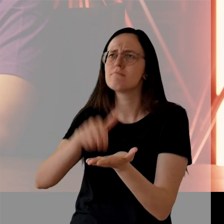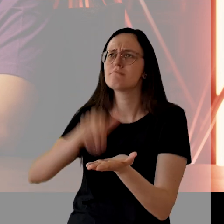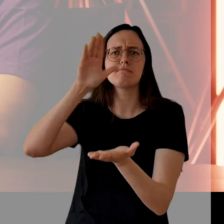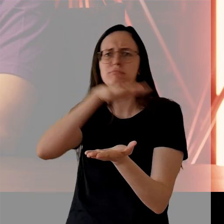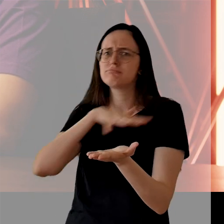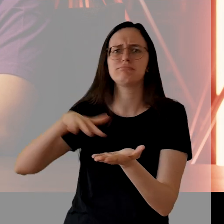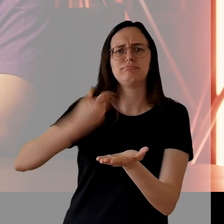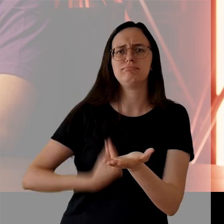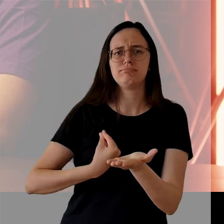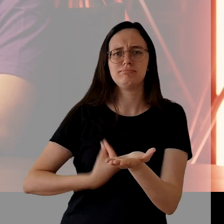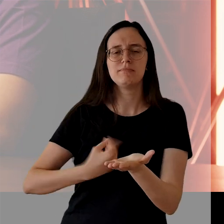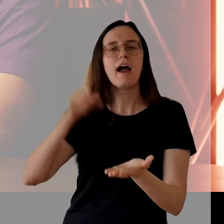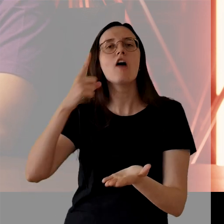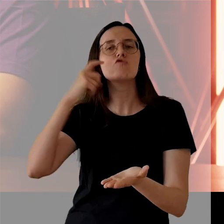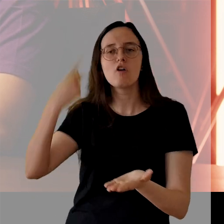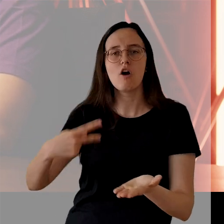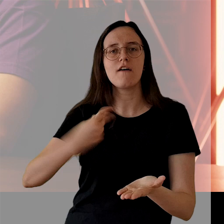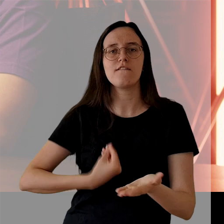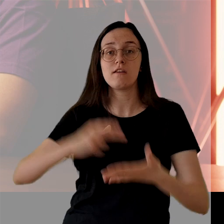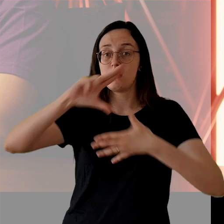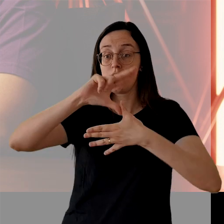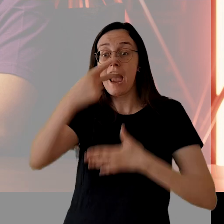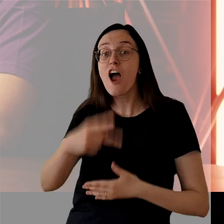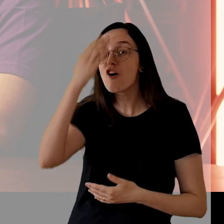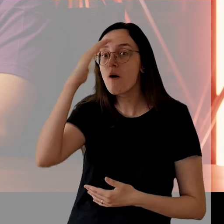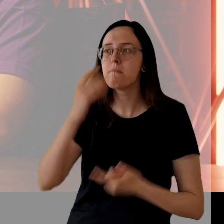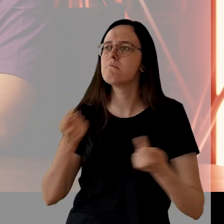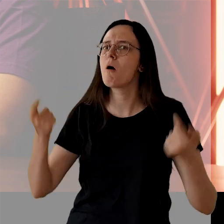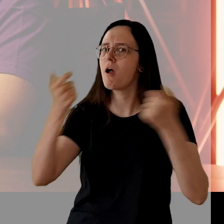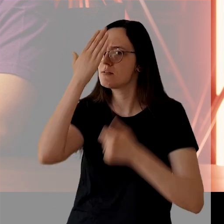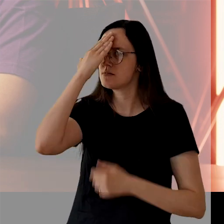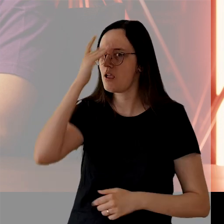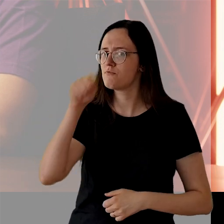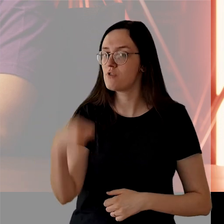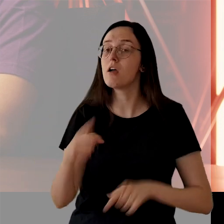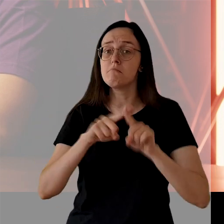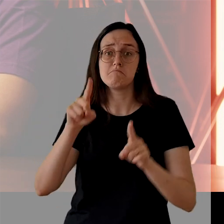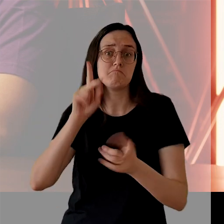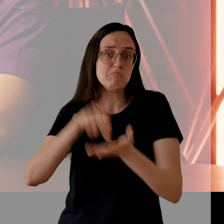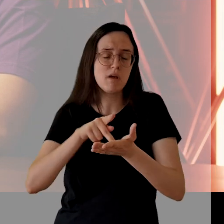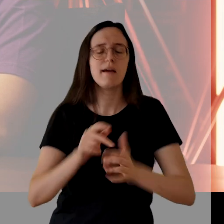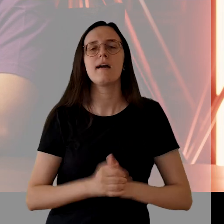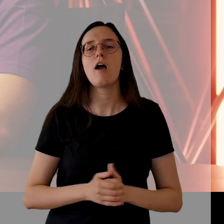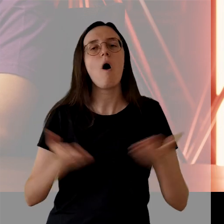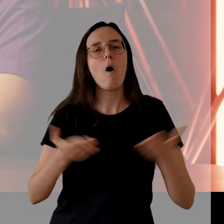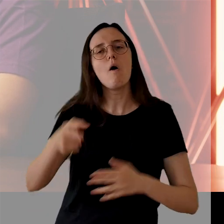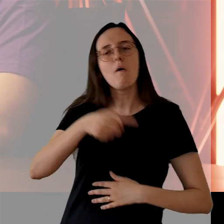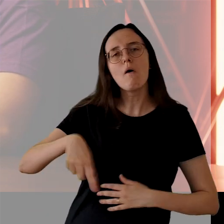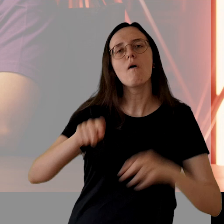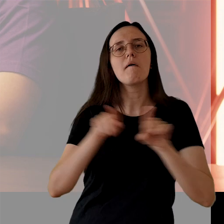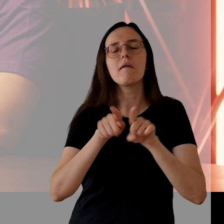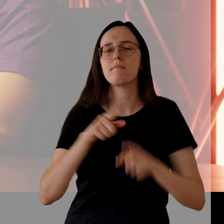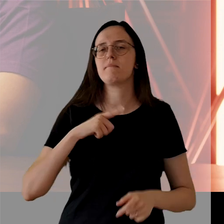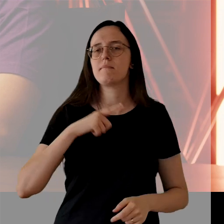assim, de som da América Latina, aqui de Curitiba. Pouca gente sabe disso. Hoje eles têm também...